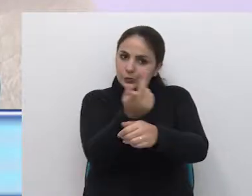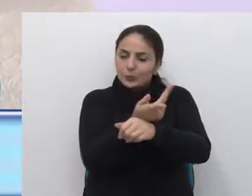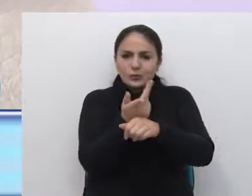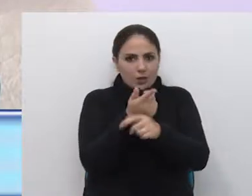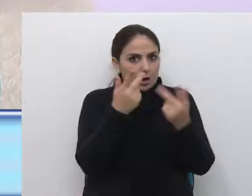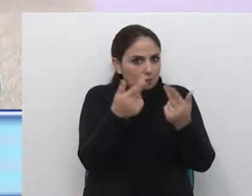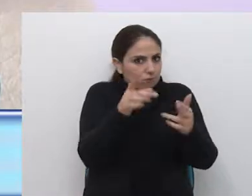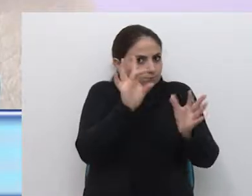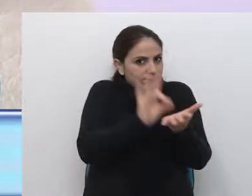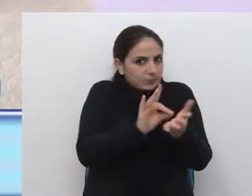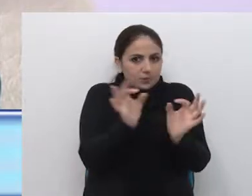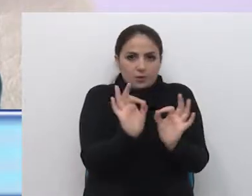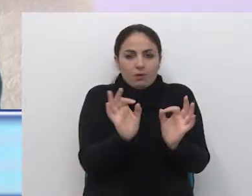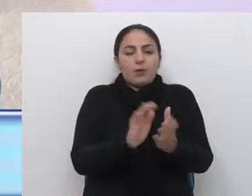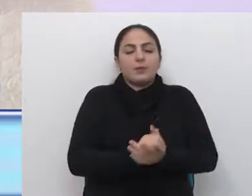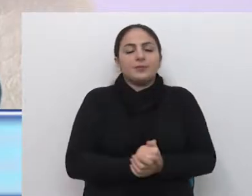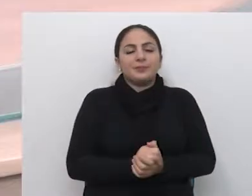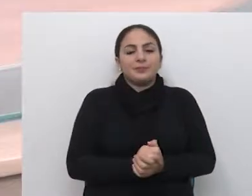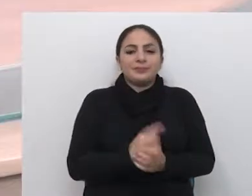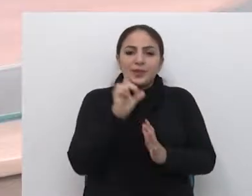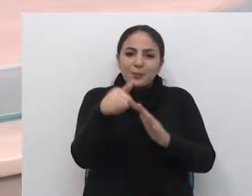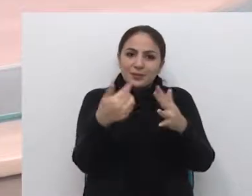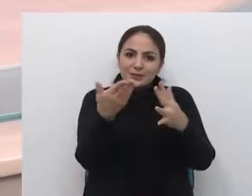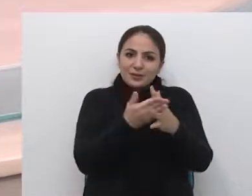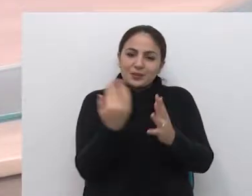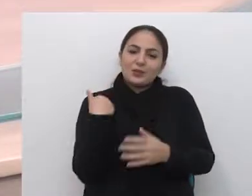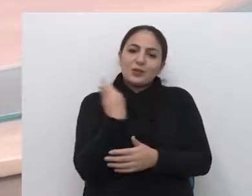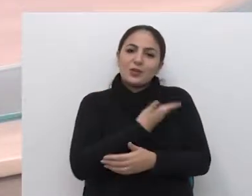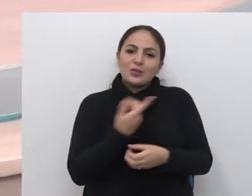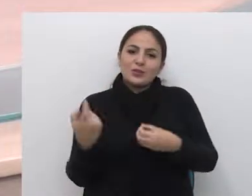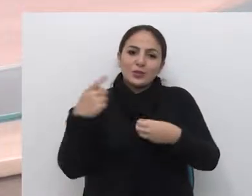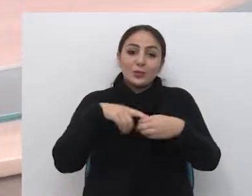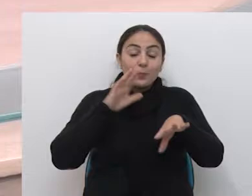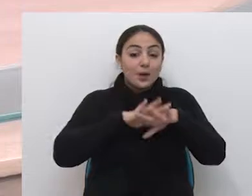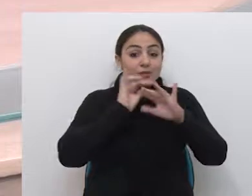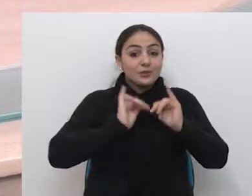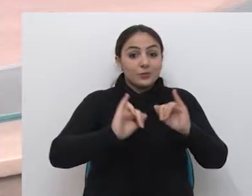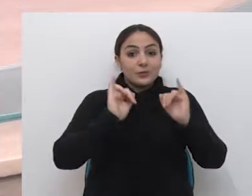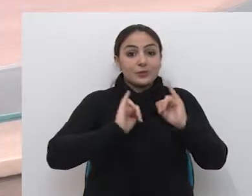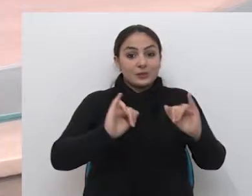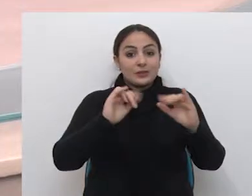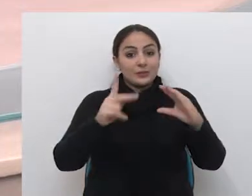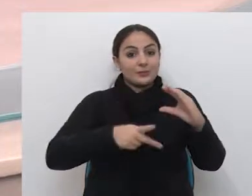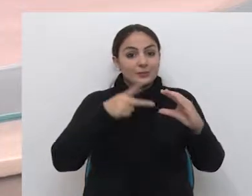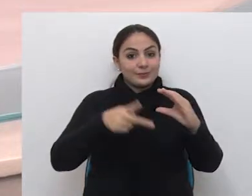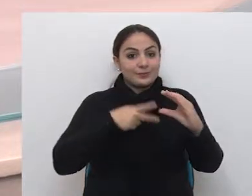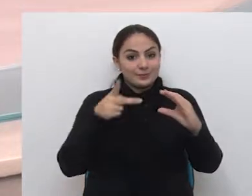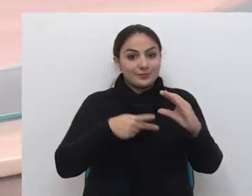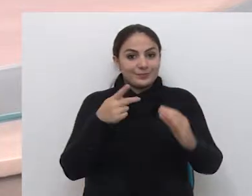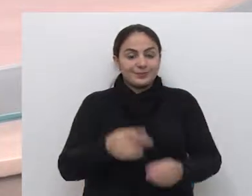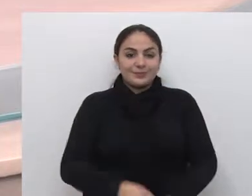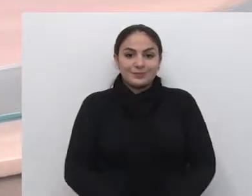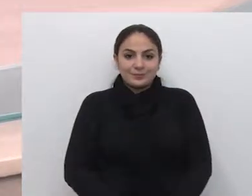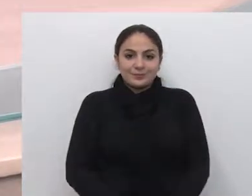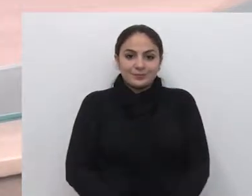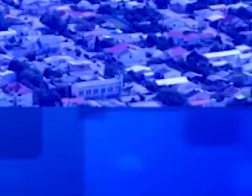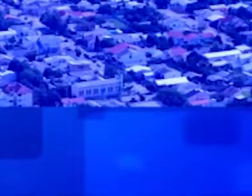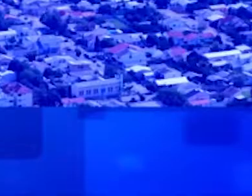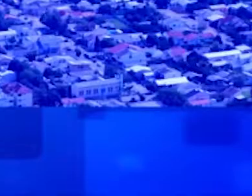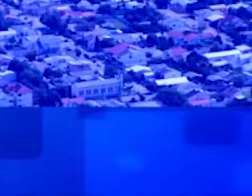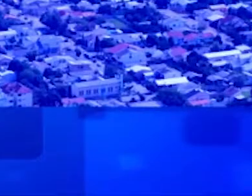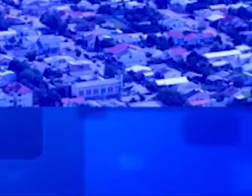busca, que não está concretizada. E no próximo bloco nós retornamos com outras informações da Câmara de